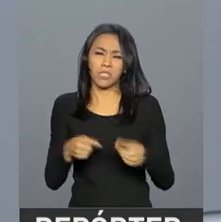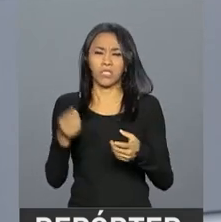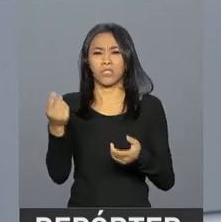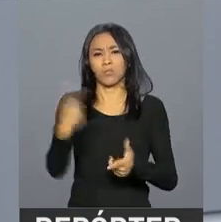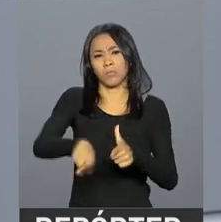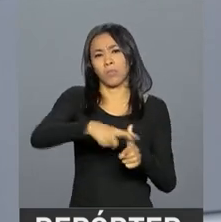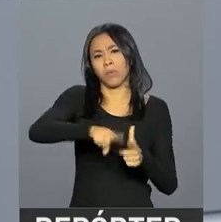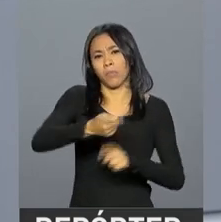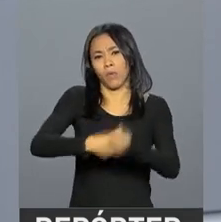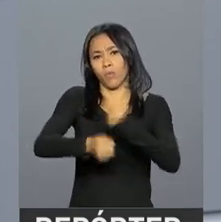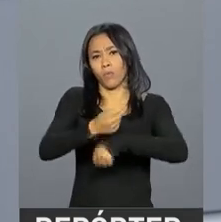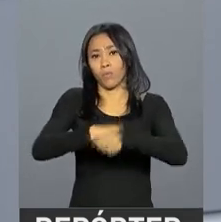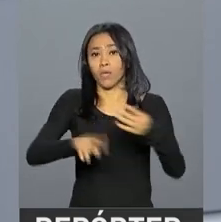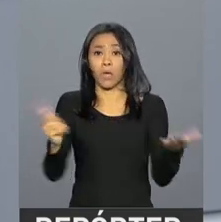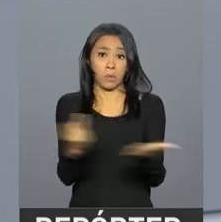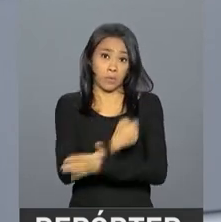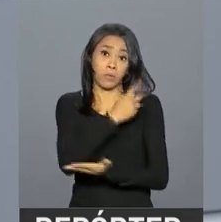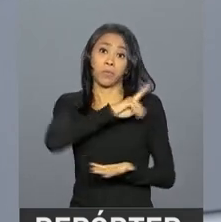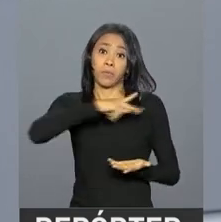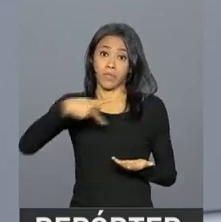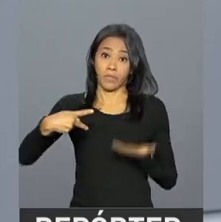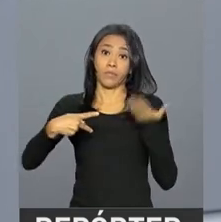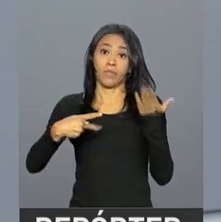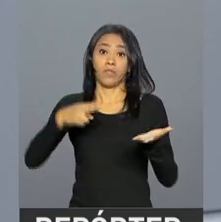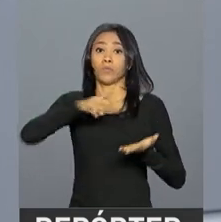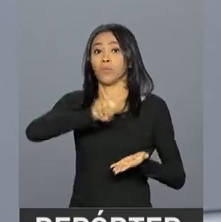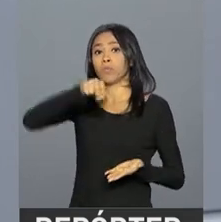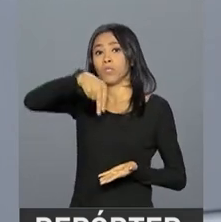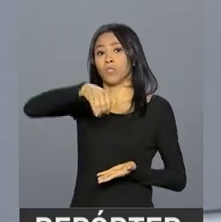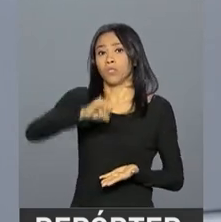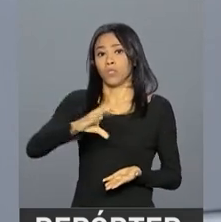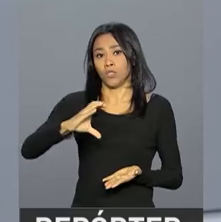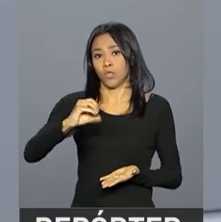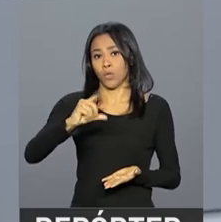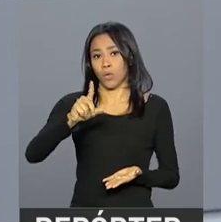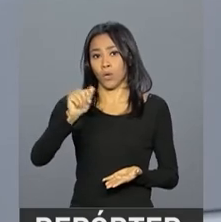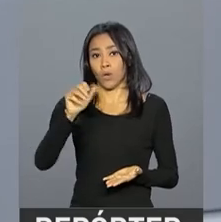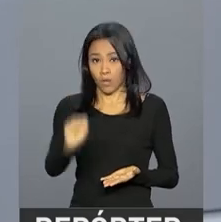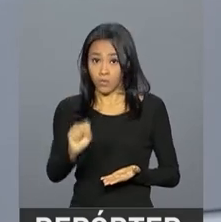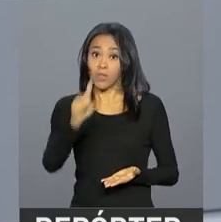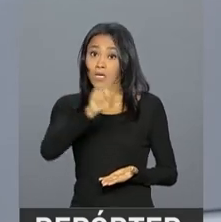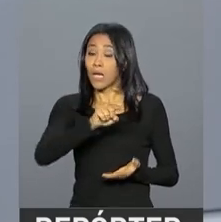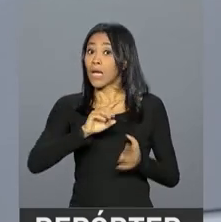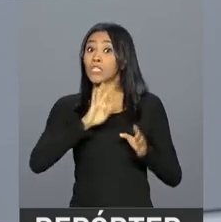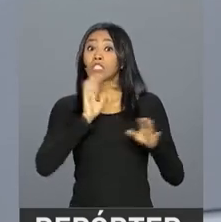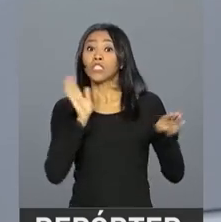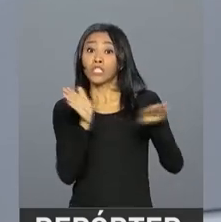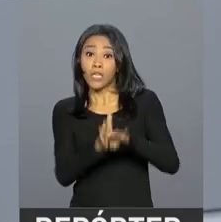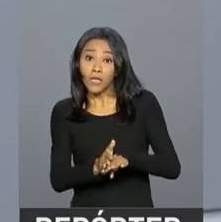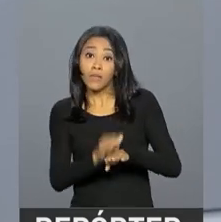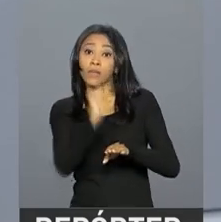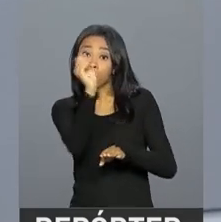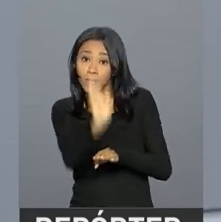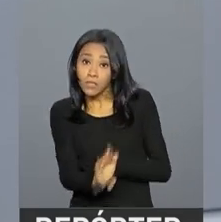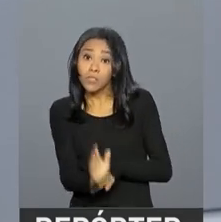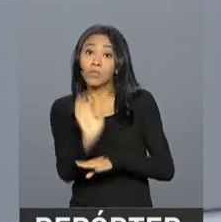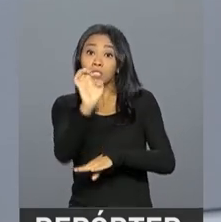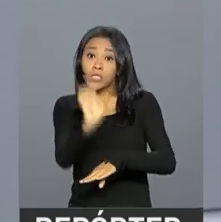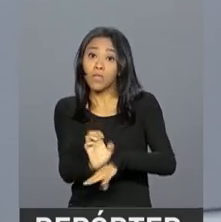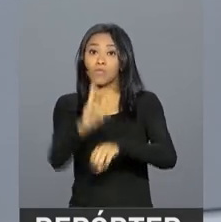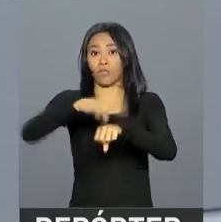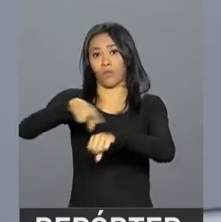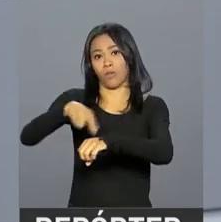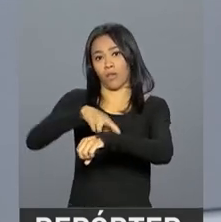pelo governo do presidente Nicolás Maduro. A maior parte deles chega ao Brasil pelo estado de Roraima. De acordo com a Prefeitura de Boa